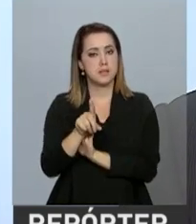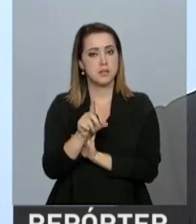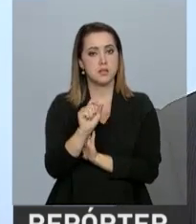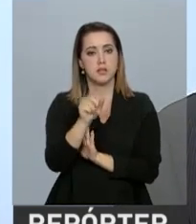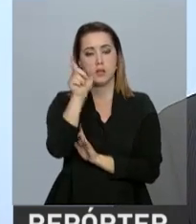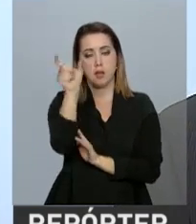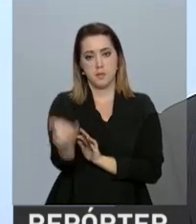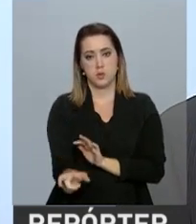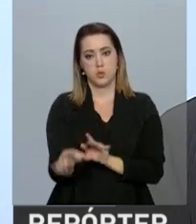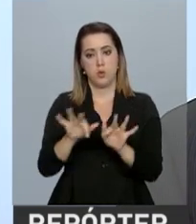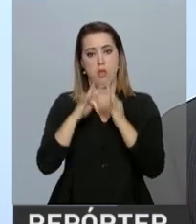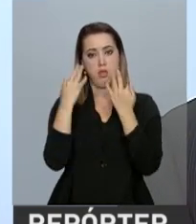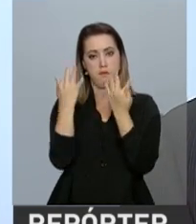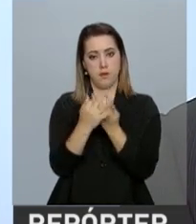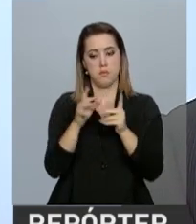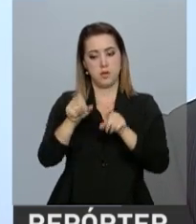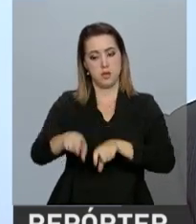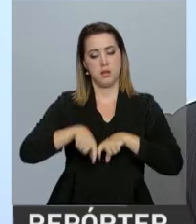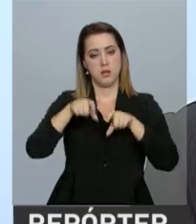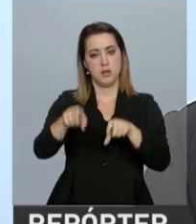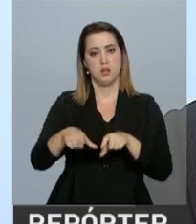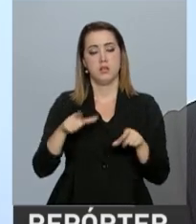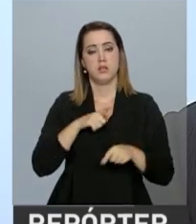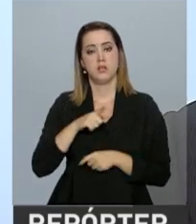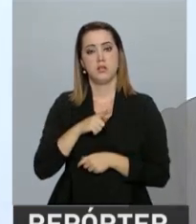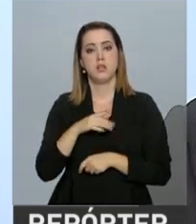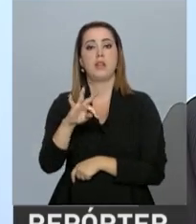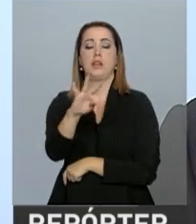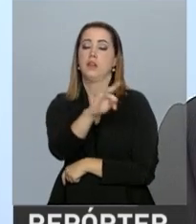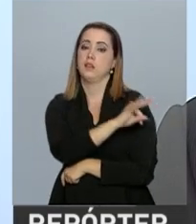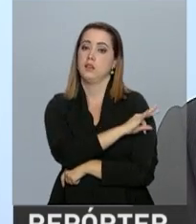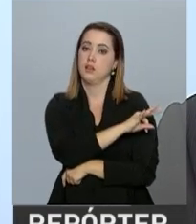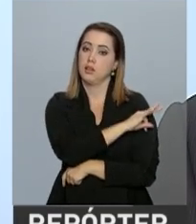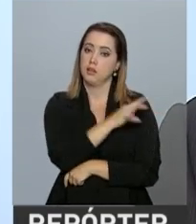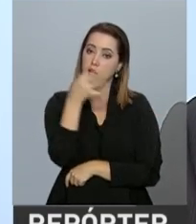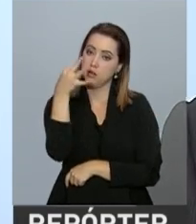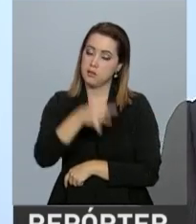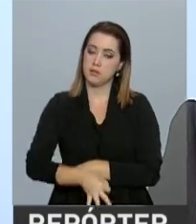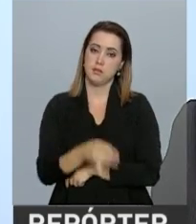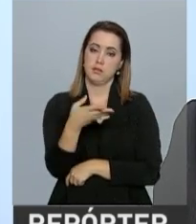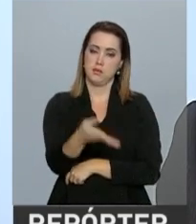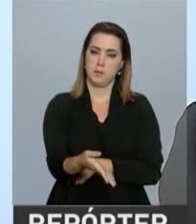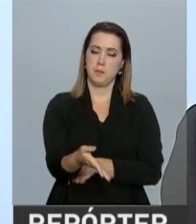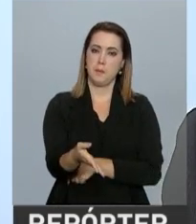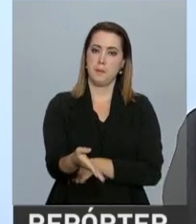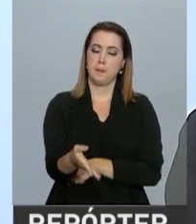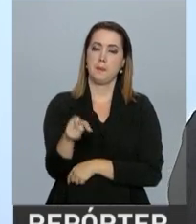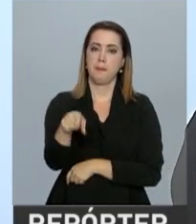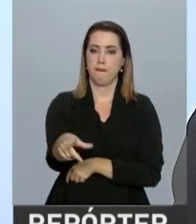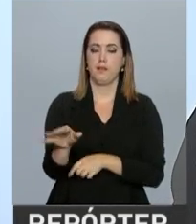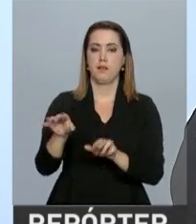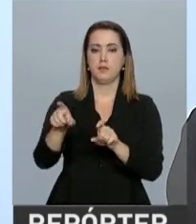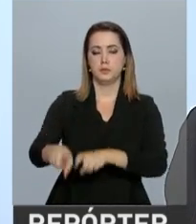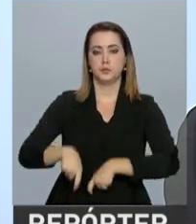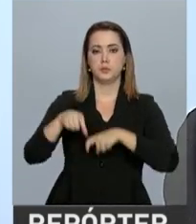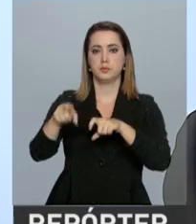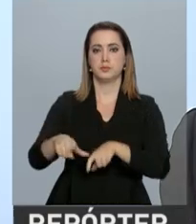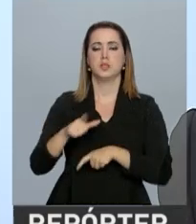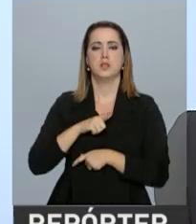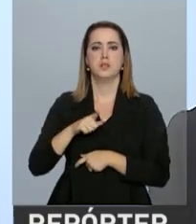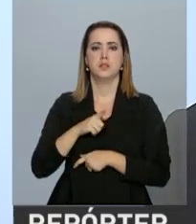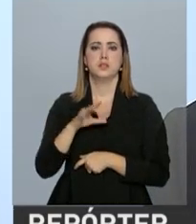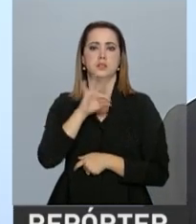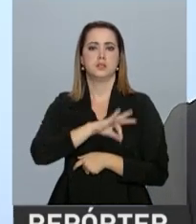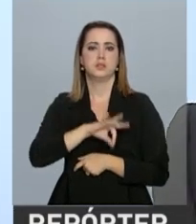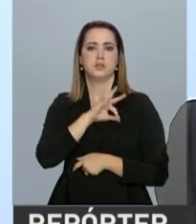aquele agricultor familiar que recebe uma assistência técnica de forma efetiva, esse agricultor, ele possui a renda